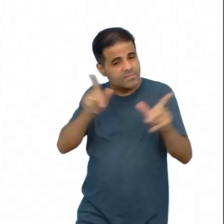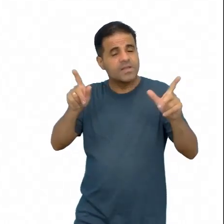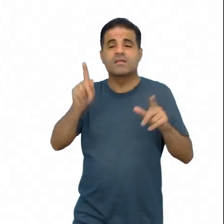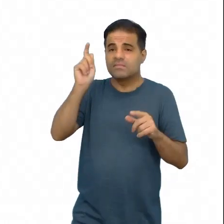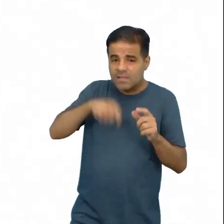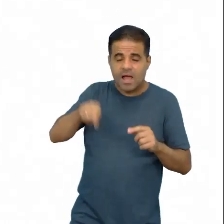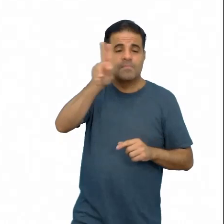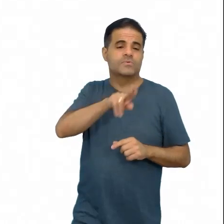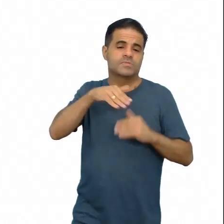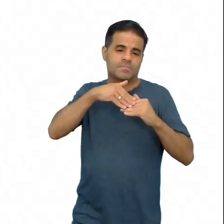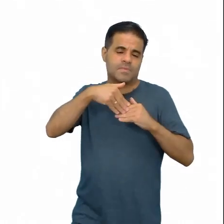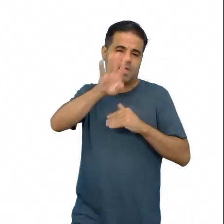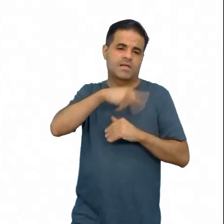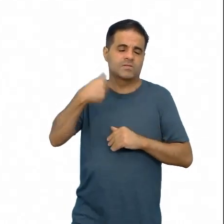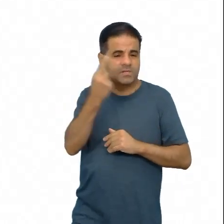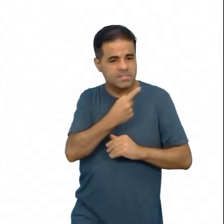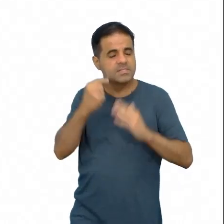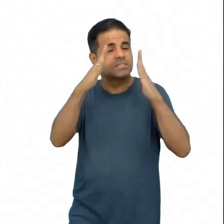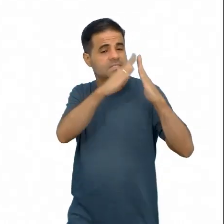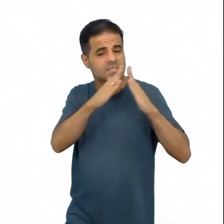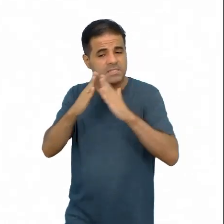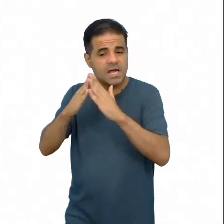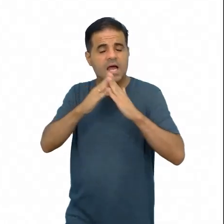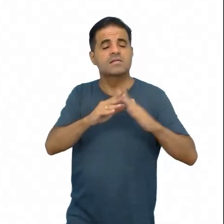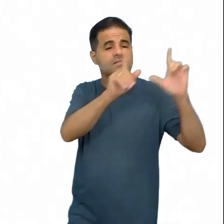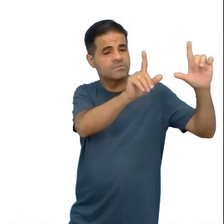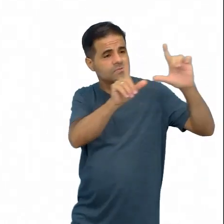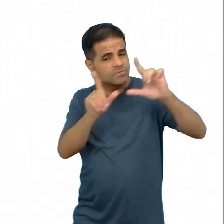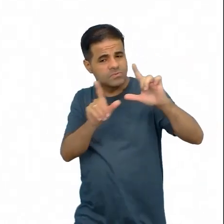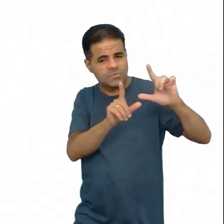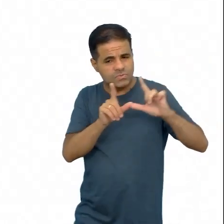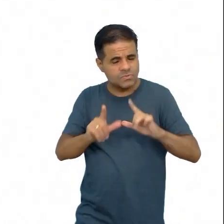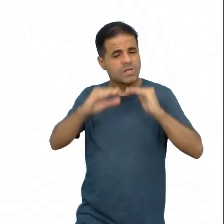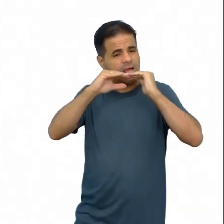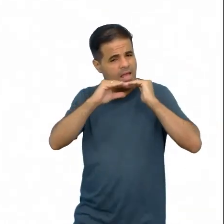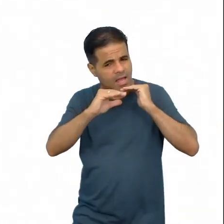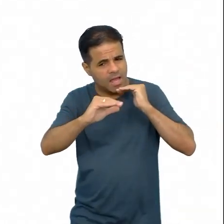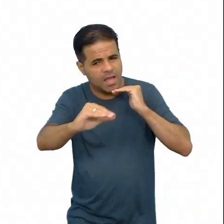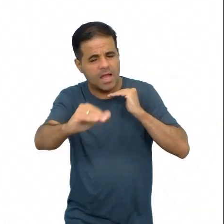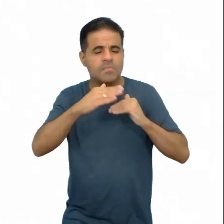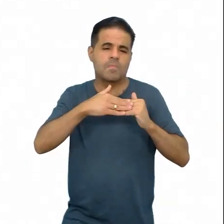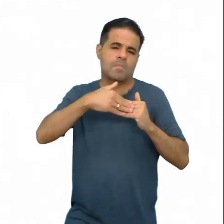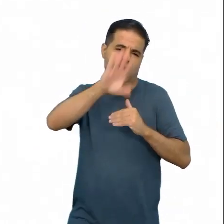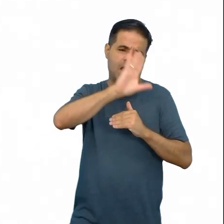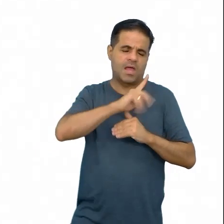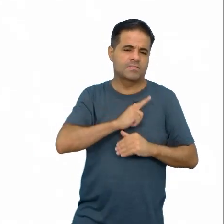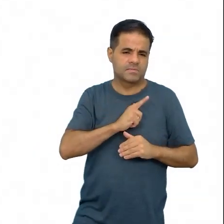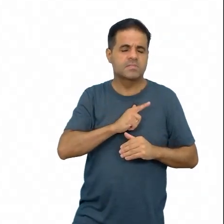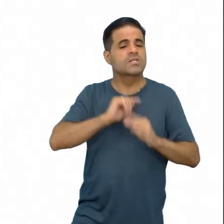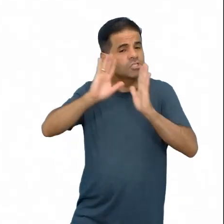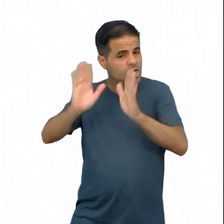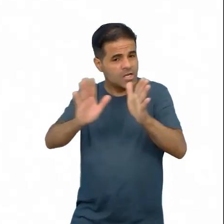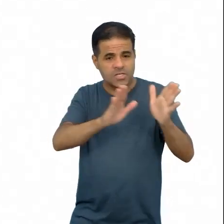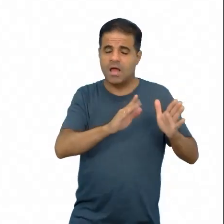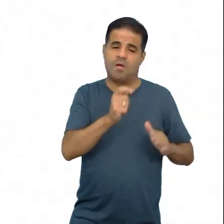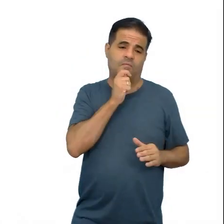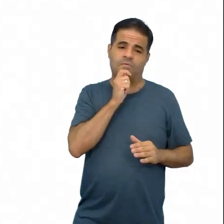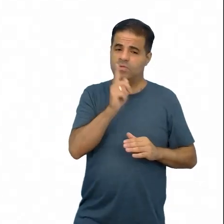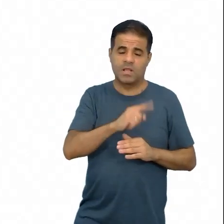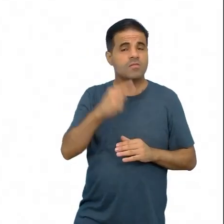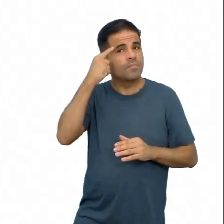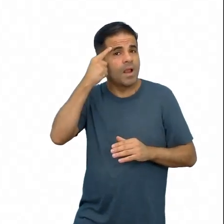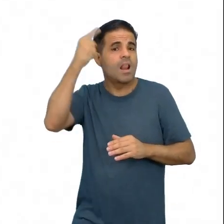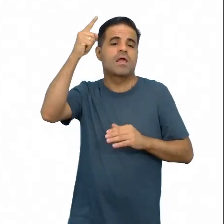gente utilizar mais nas nossas casas as figuras que têm os ângulos retos, né? Do que aquelas figuras que têm ângulos que já não são retos. Mas é só para a